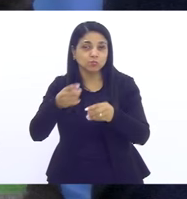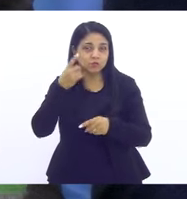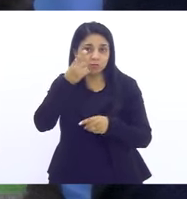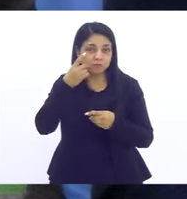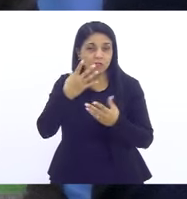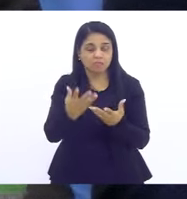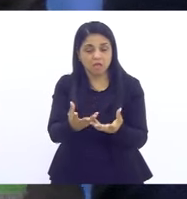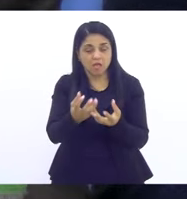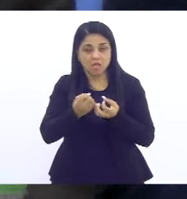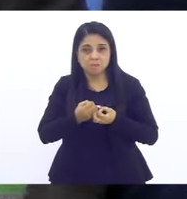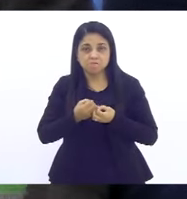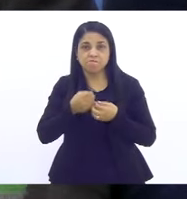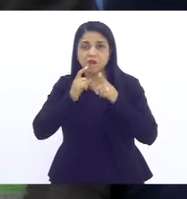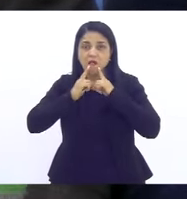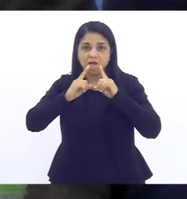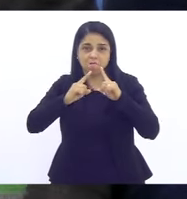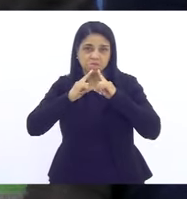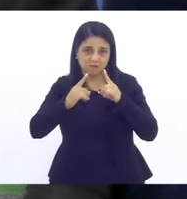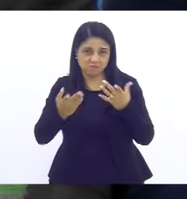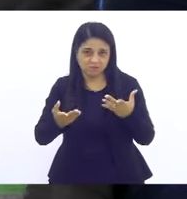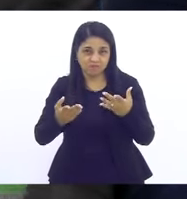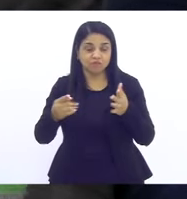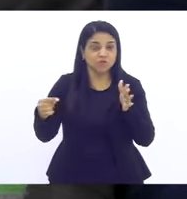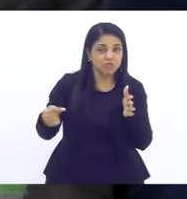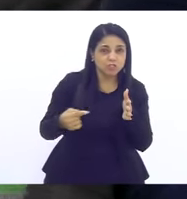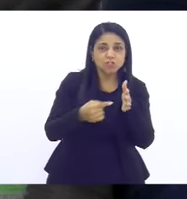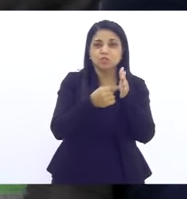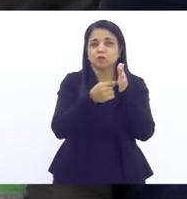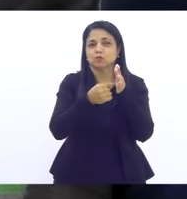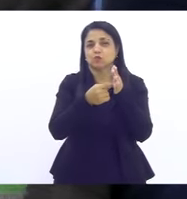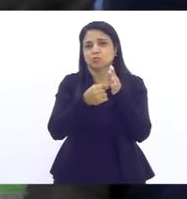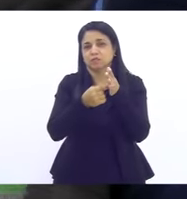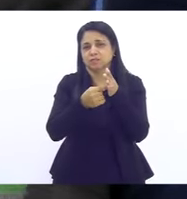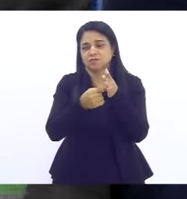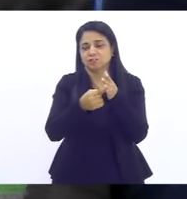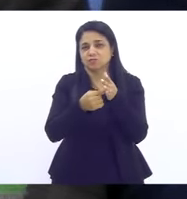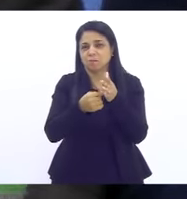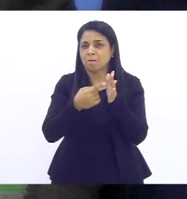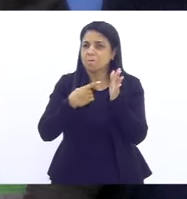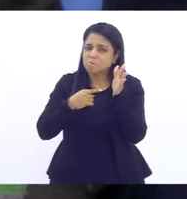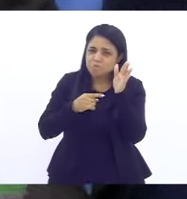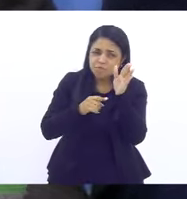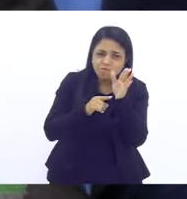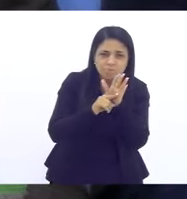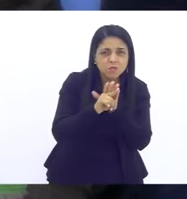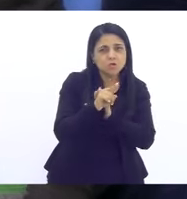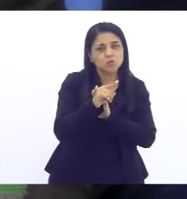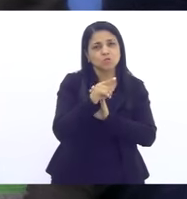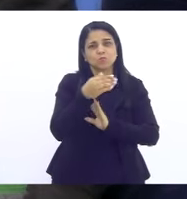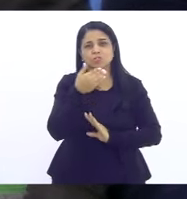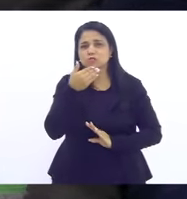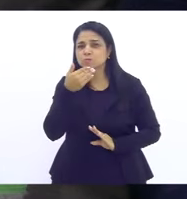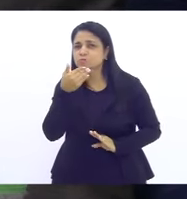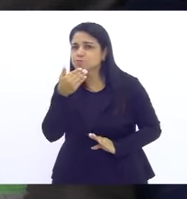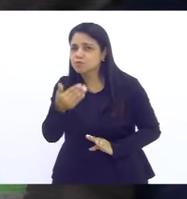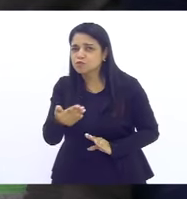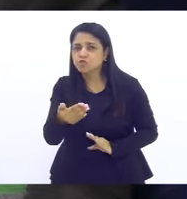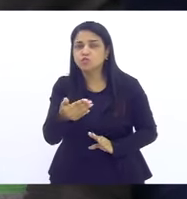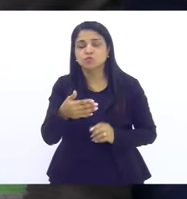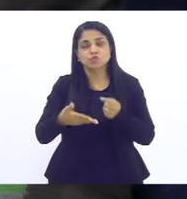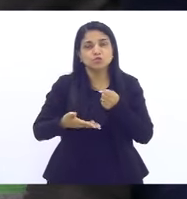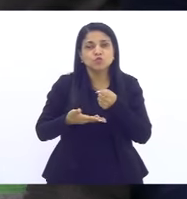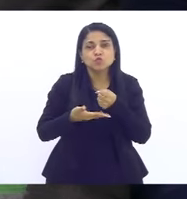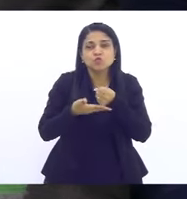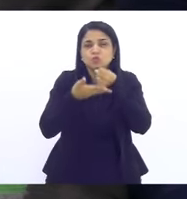reclamações, receberam, né, denúncias, questionamentos, pedidos. Na verdade, eram pedidos de